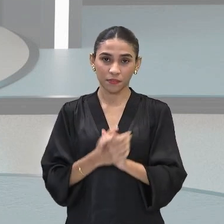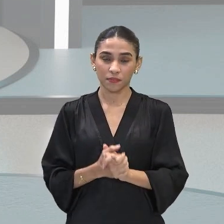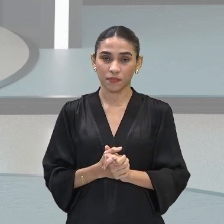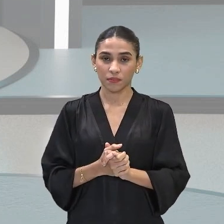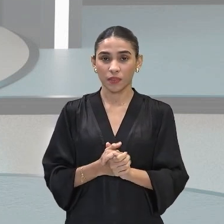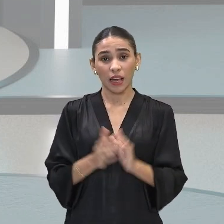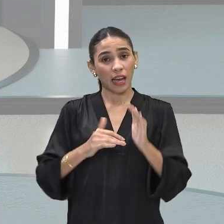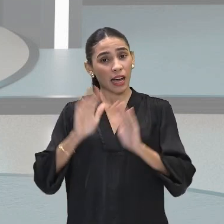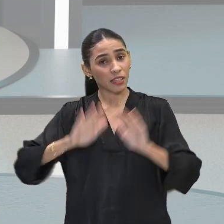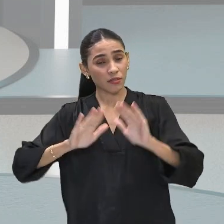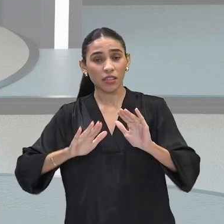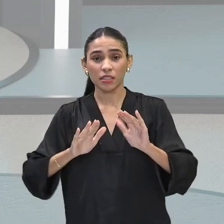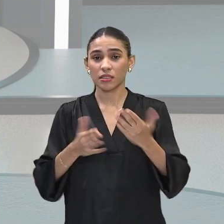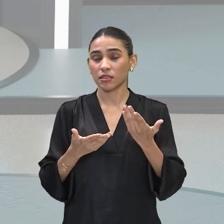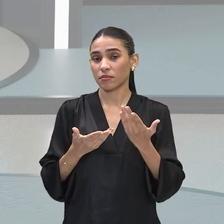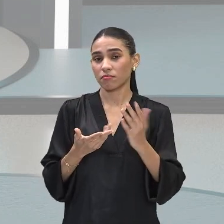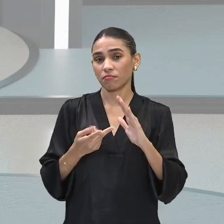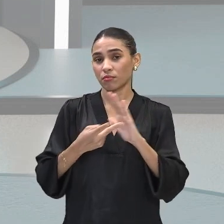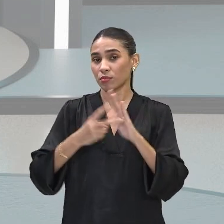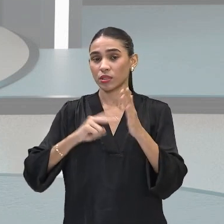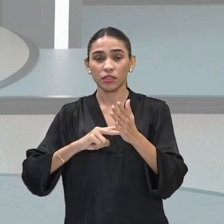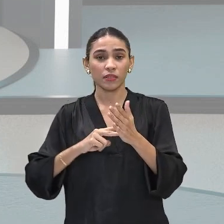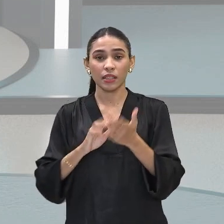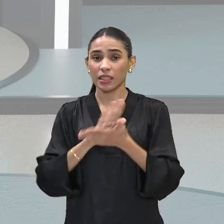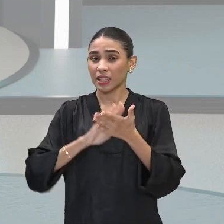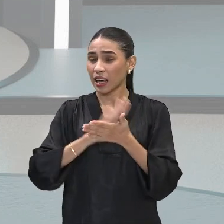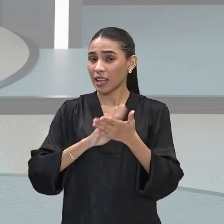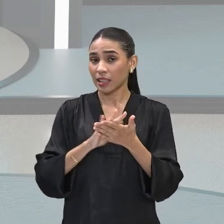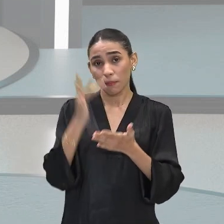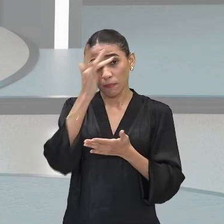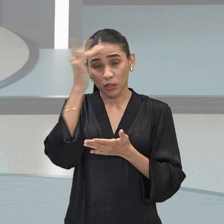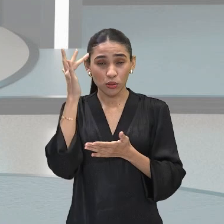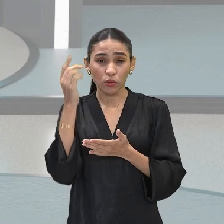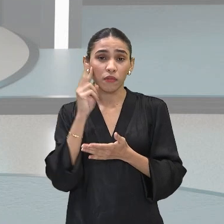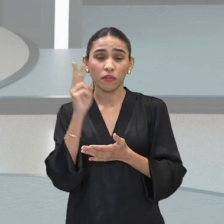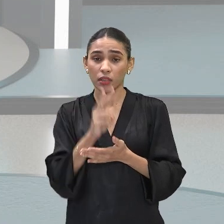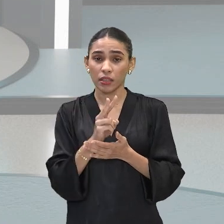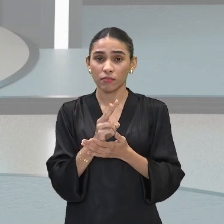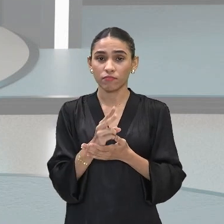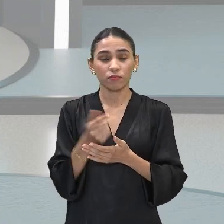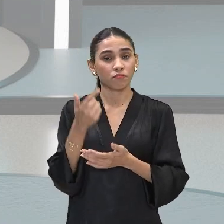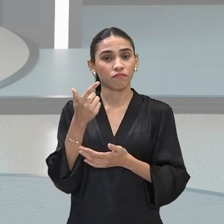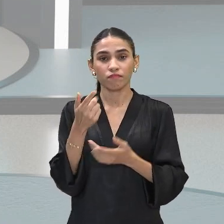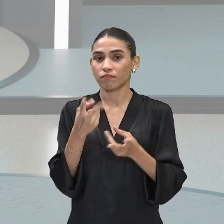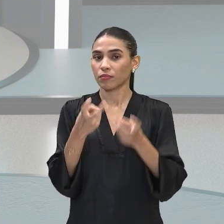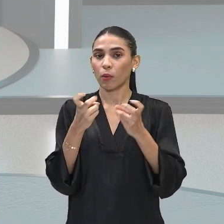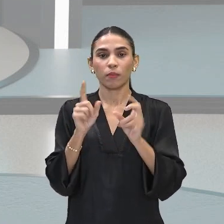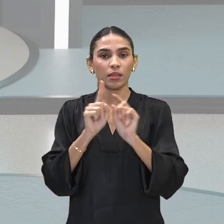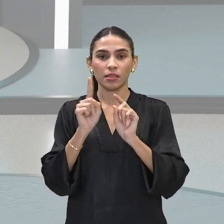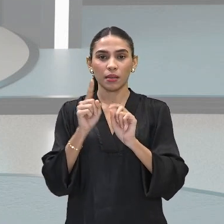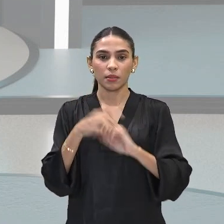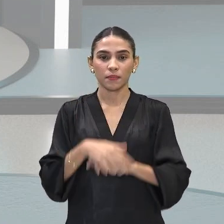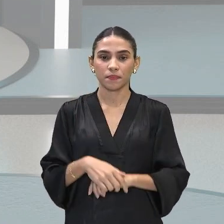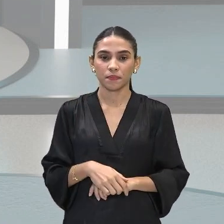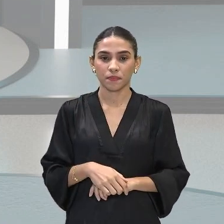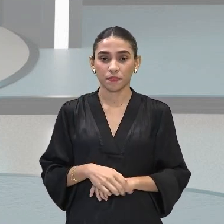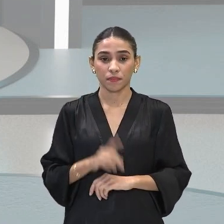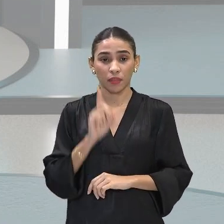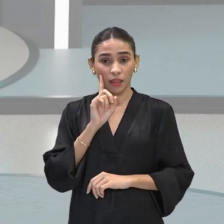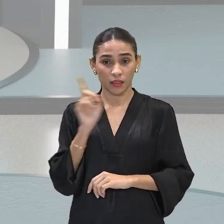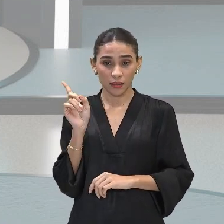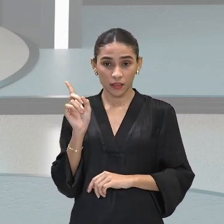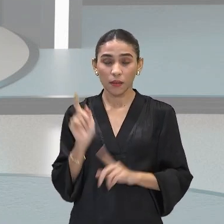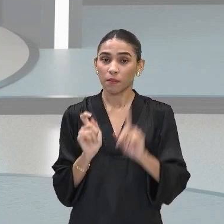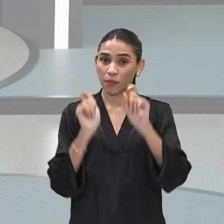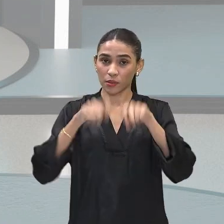fazer sentido. Para muitos não faz sentido, como vimos aí as obras de Duchamp. Mas aqui é